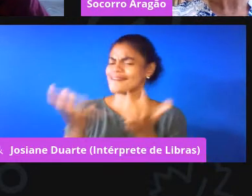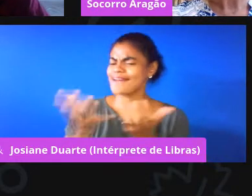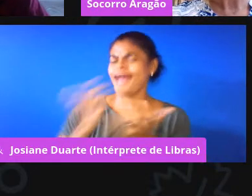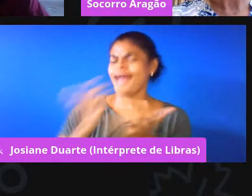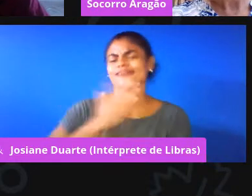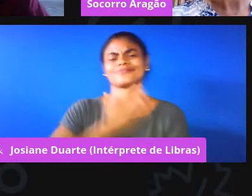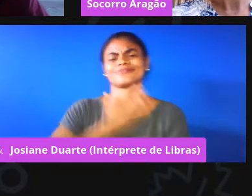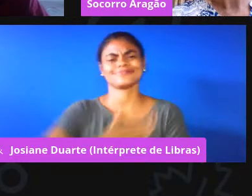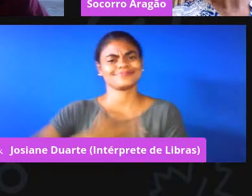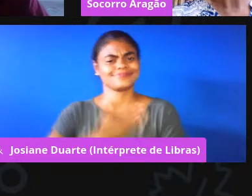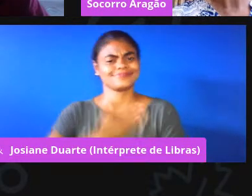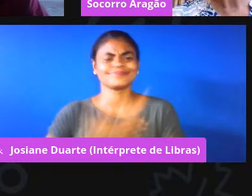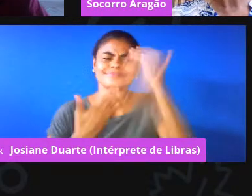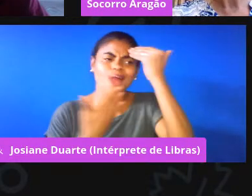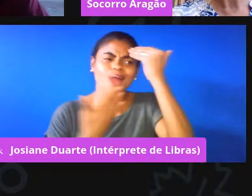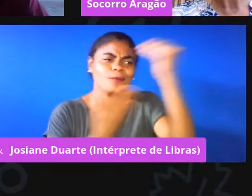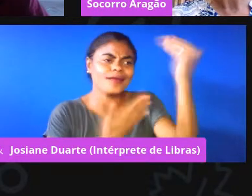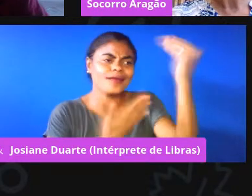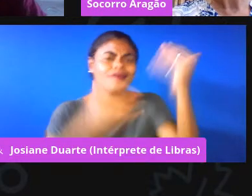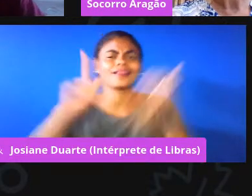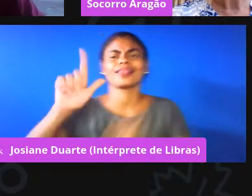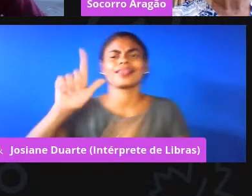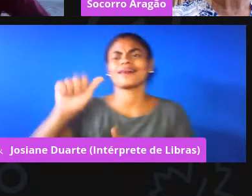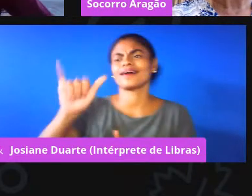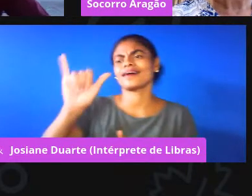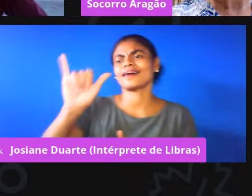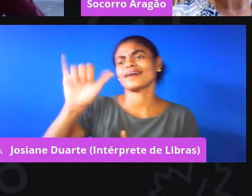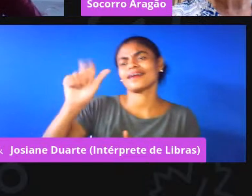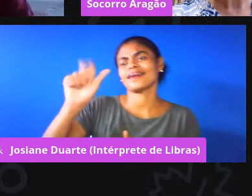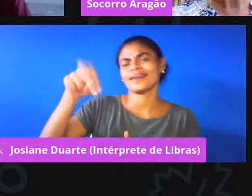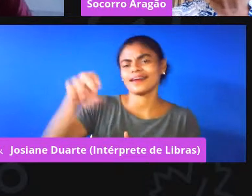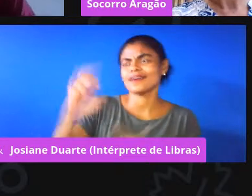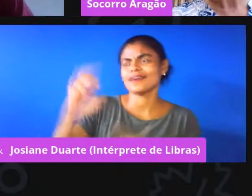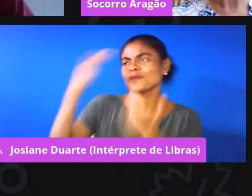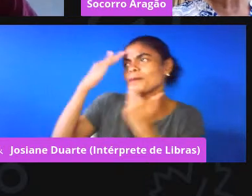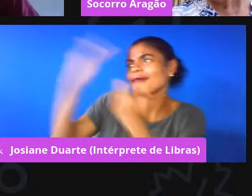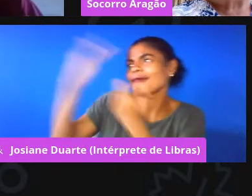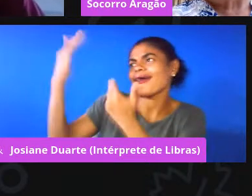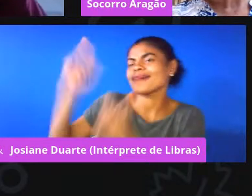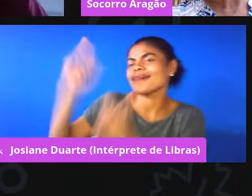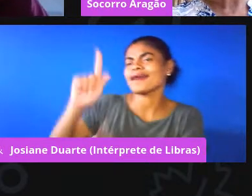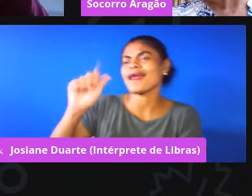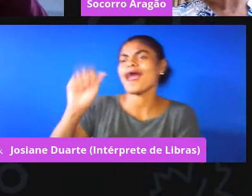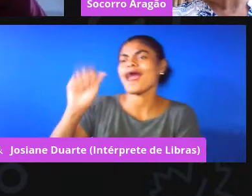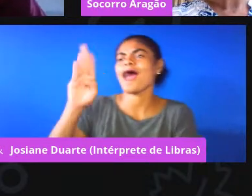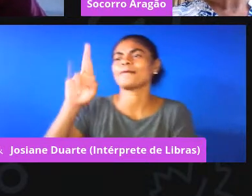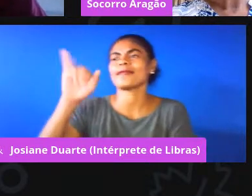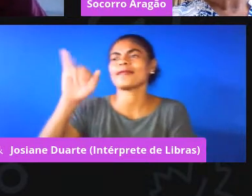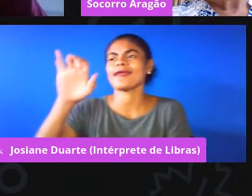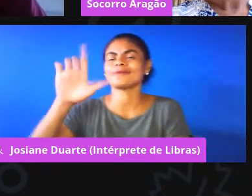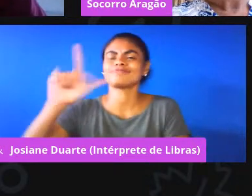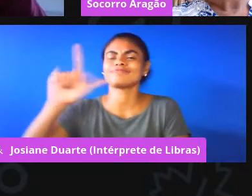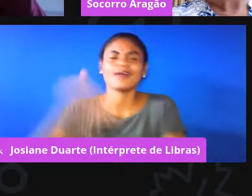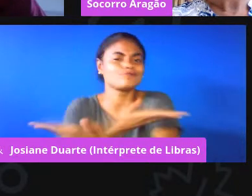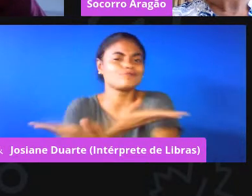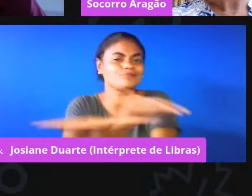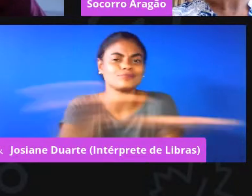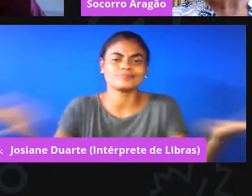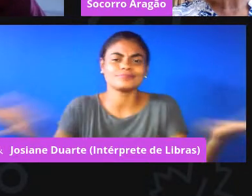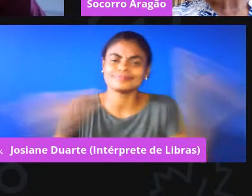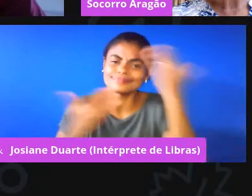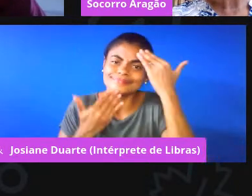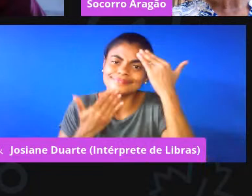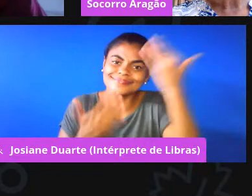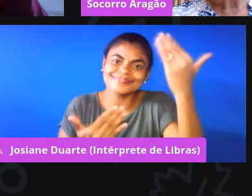Obrigada, Laiane, a Gabriel e a todos vocês que vão cooperar nessa minha fala hoje à tarde. Nós